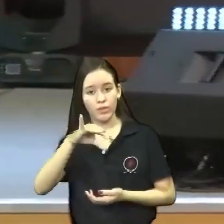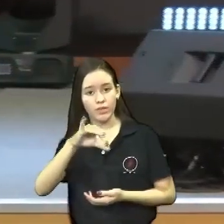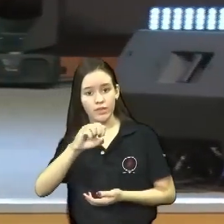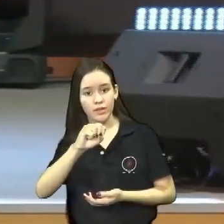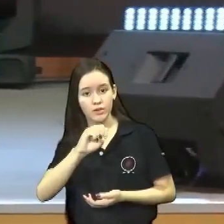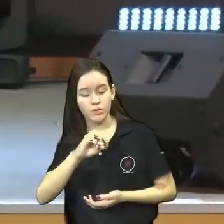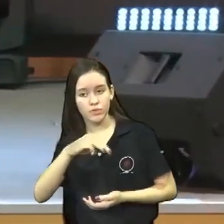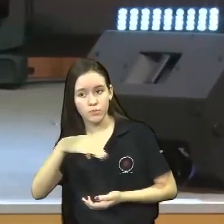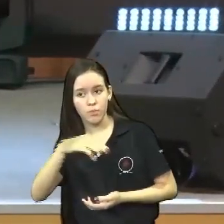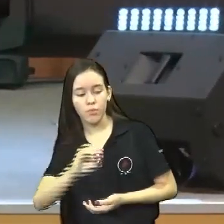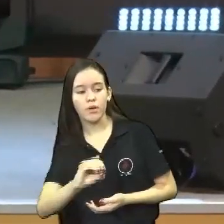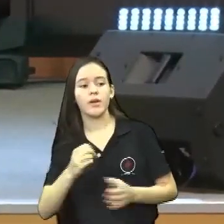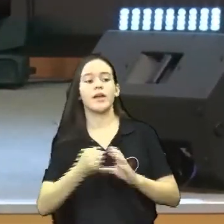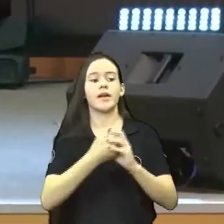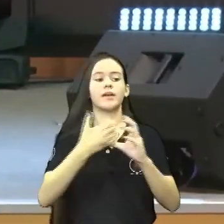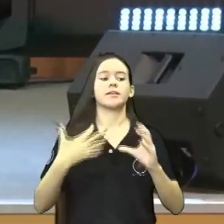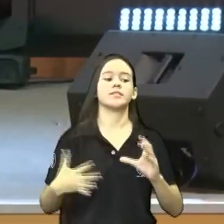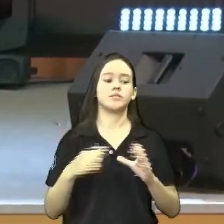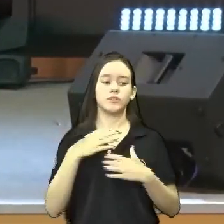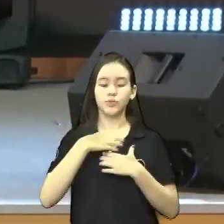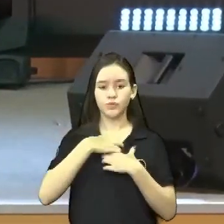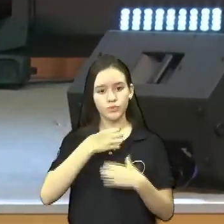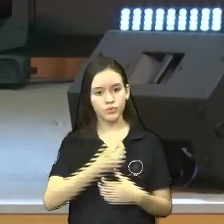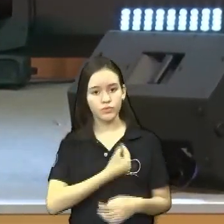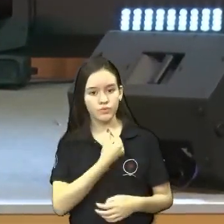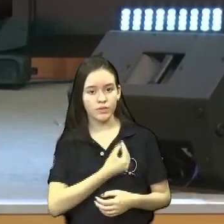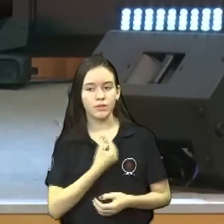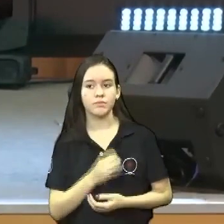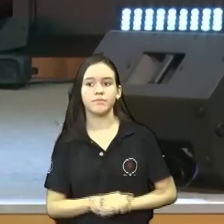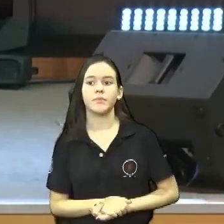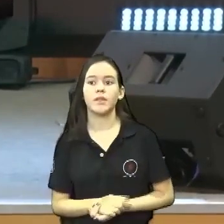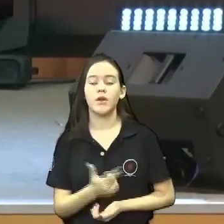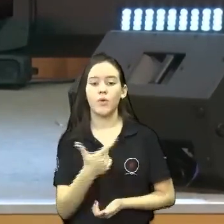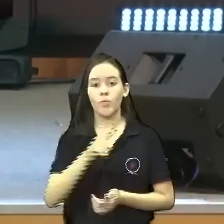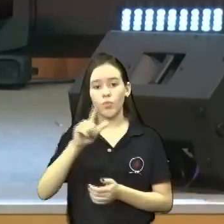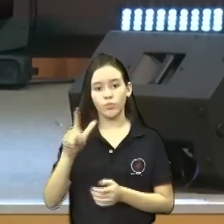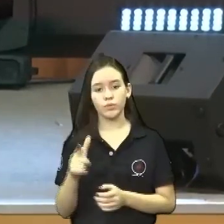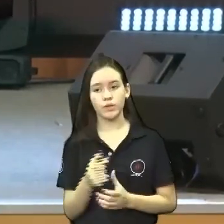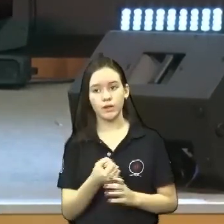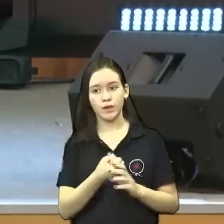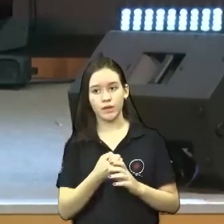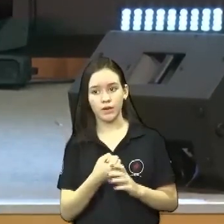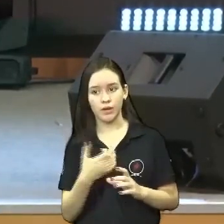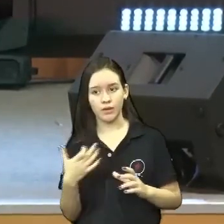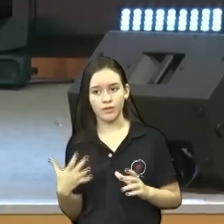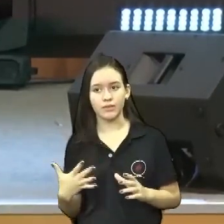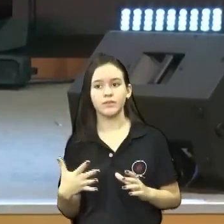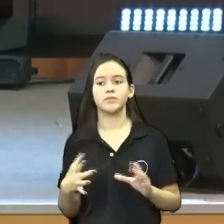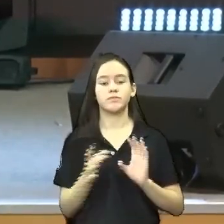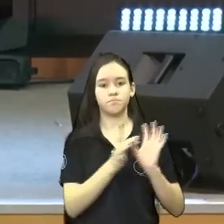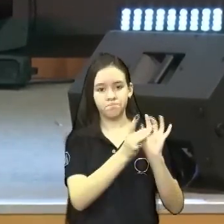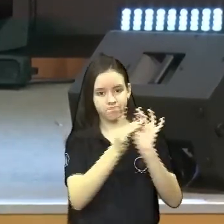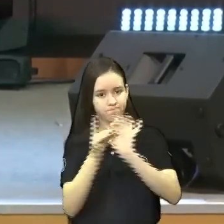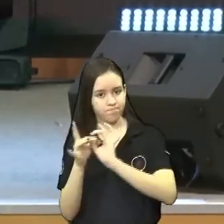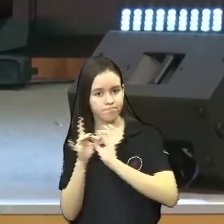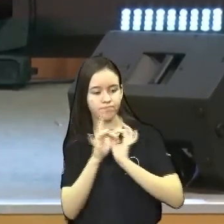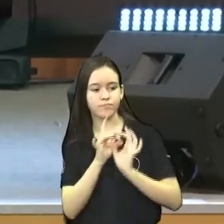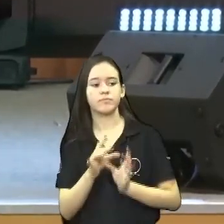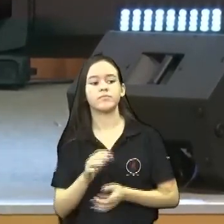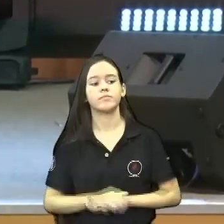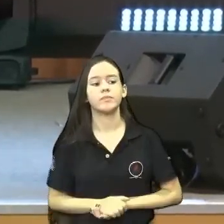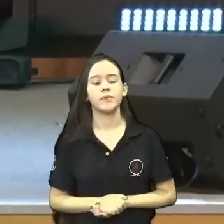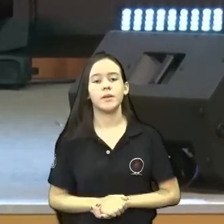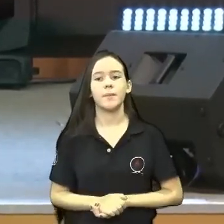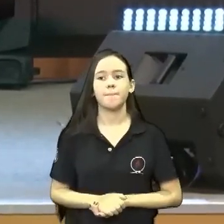uma característica desse estilo de vida uma outra coisa essas coisas são tudo interligadas é